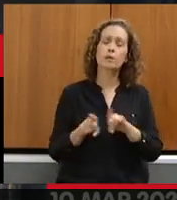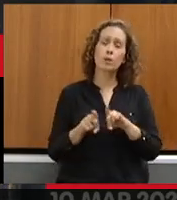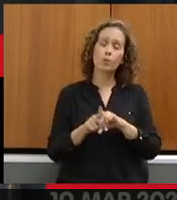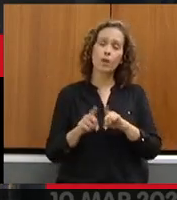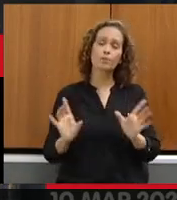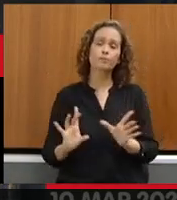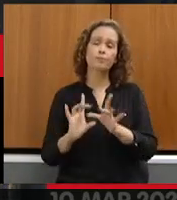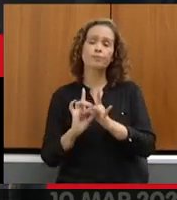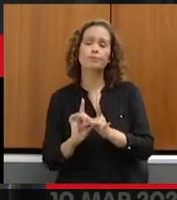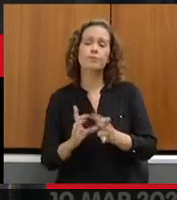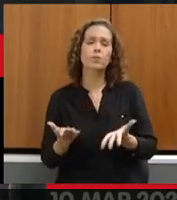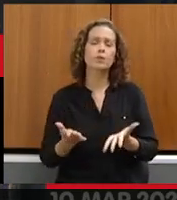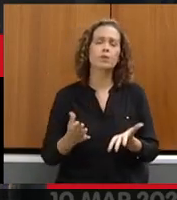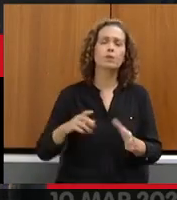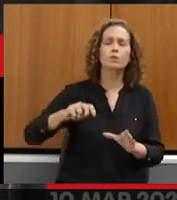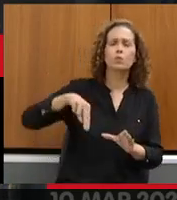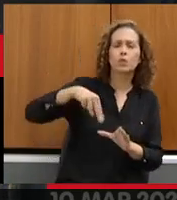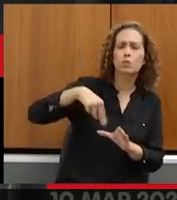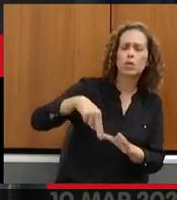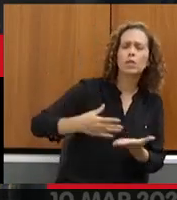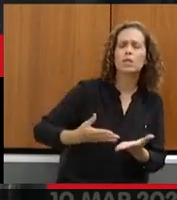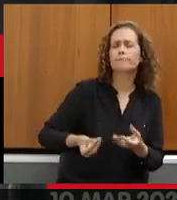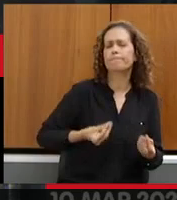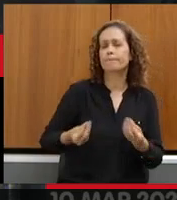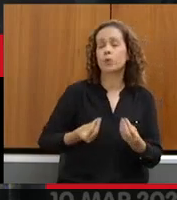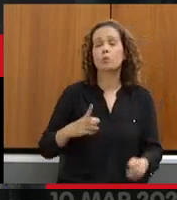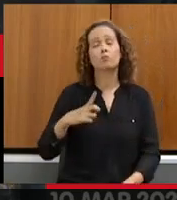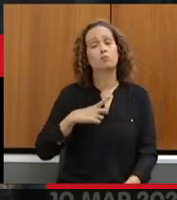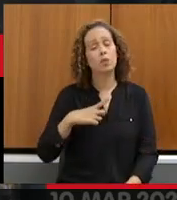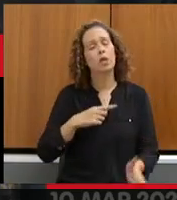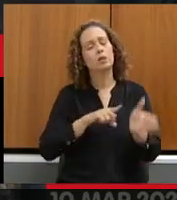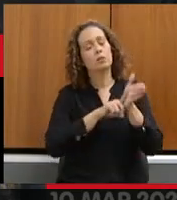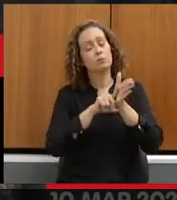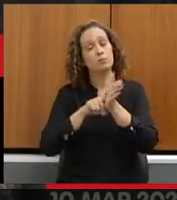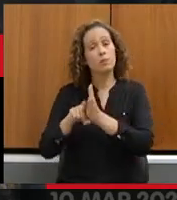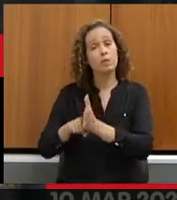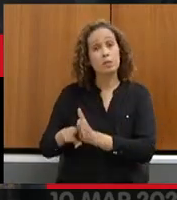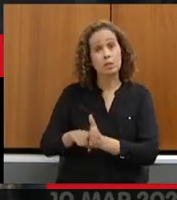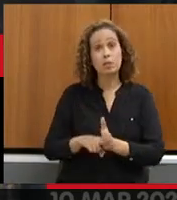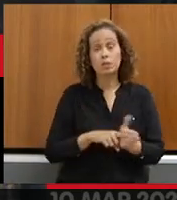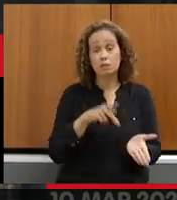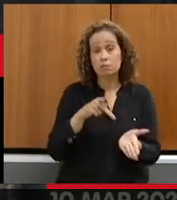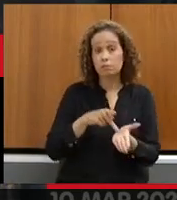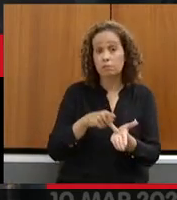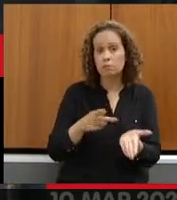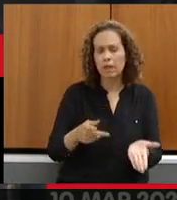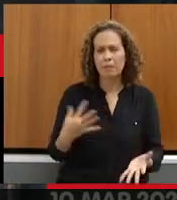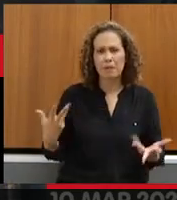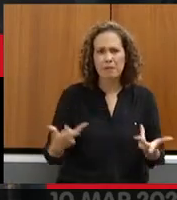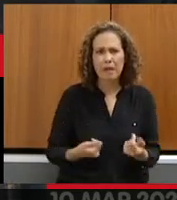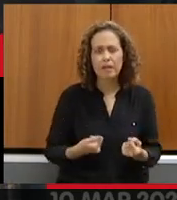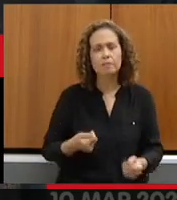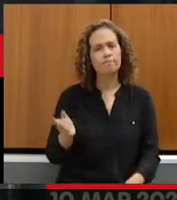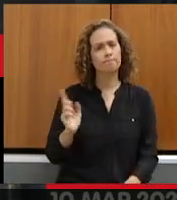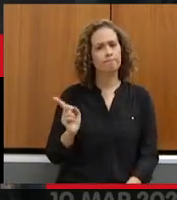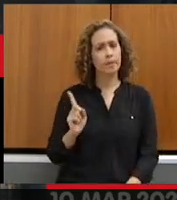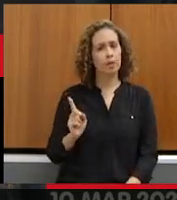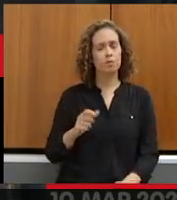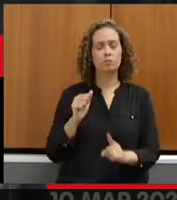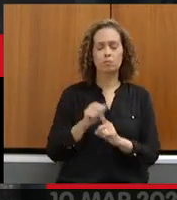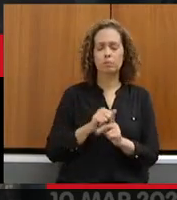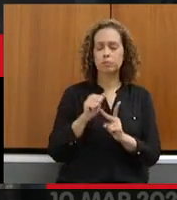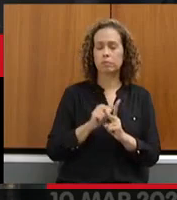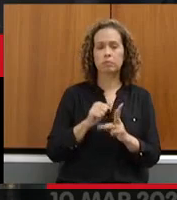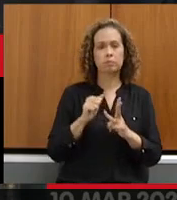estão nutricionistas estão tudo nós temos dados oficiais os dados oficiais são perfeitos nunca são que tava todo mesmo